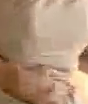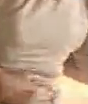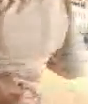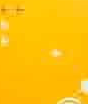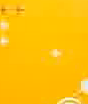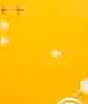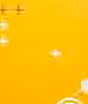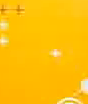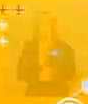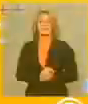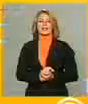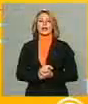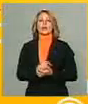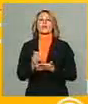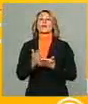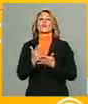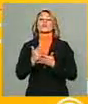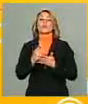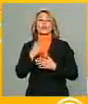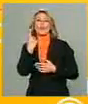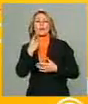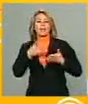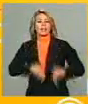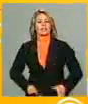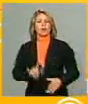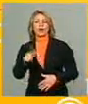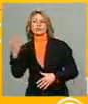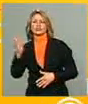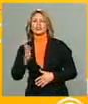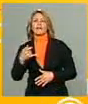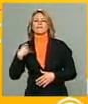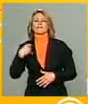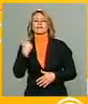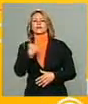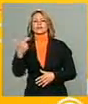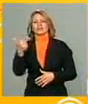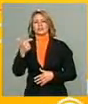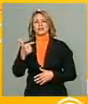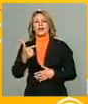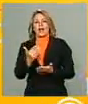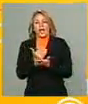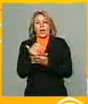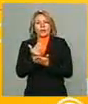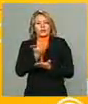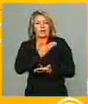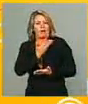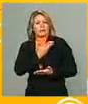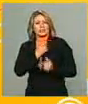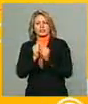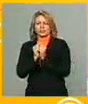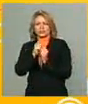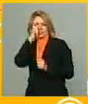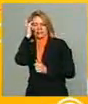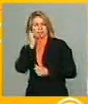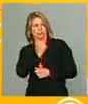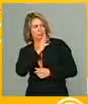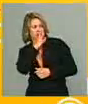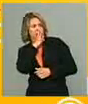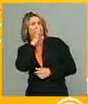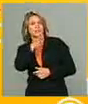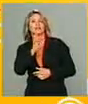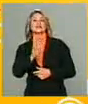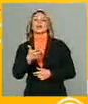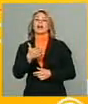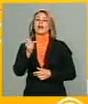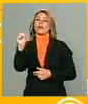sal quando uma nasceu a outra já estava com 22 anos a amizade entre elas é admirável já dura